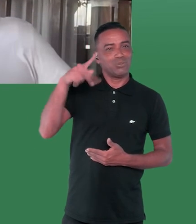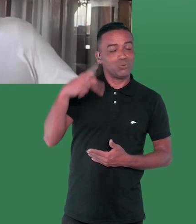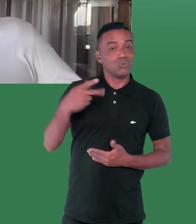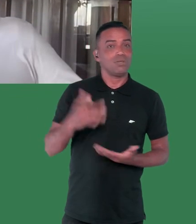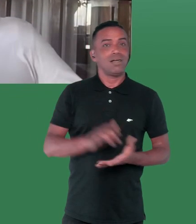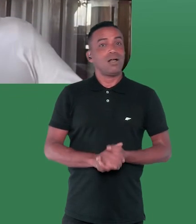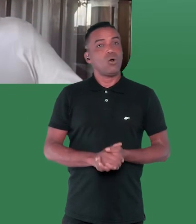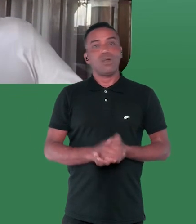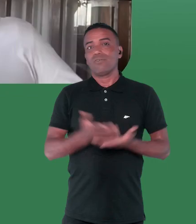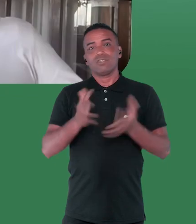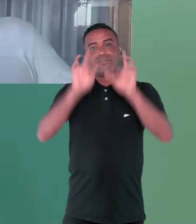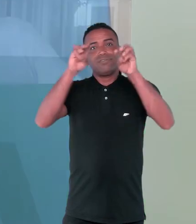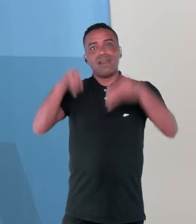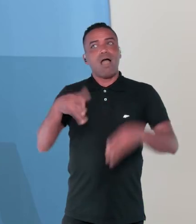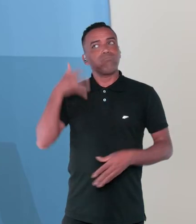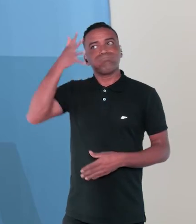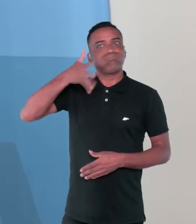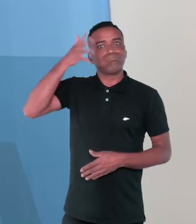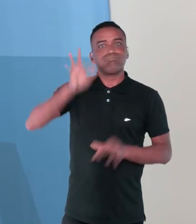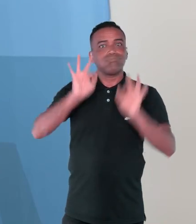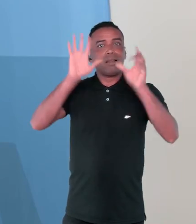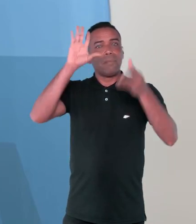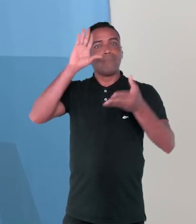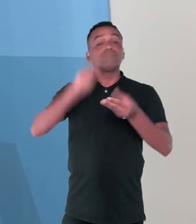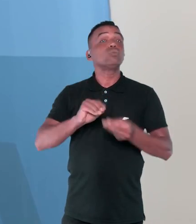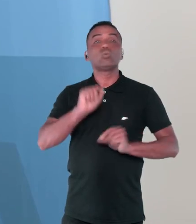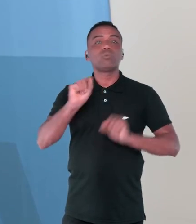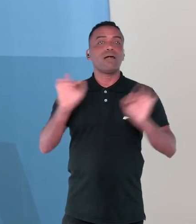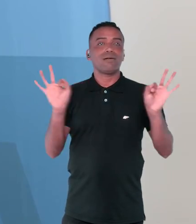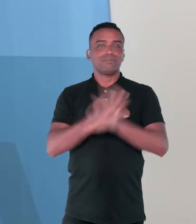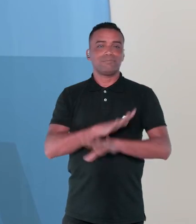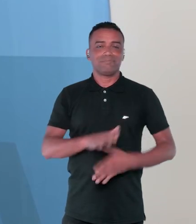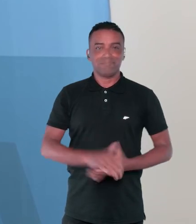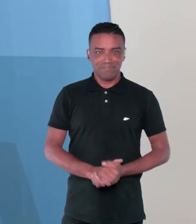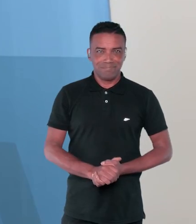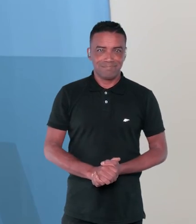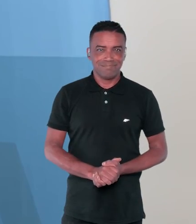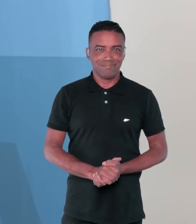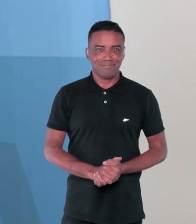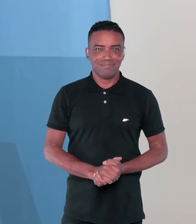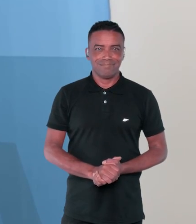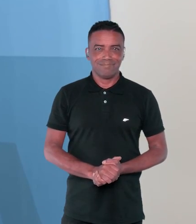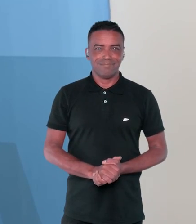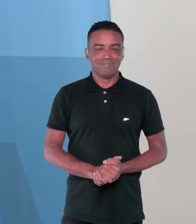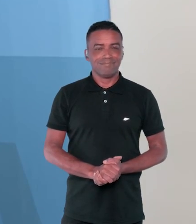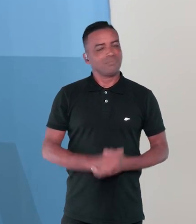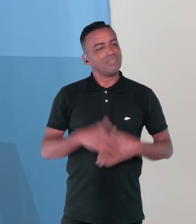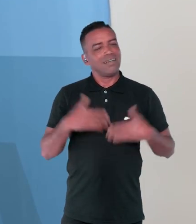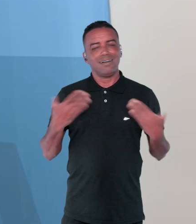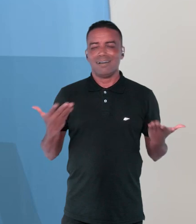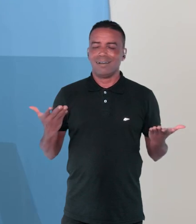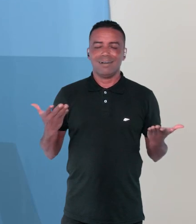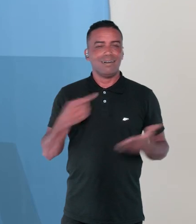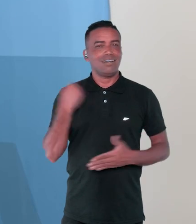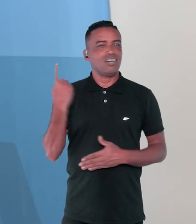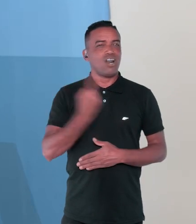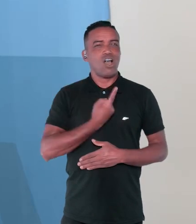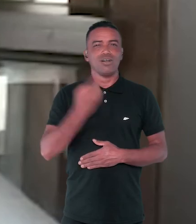obrigada, Eduardo Costa, pela sua participação aqui. Agora eu deixo suas considerações finais para a gente encerrar.